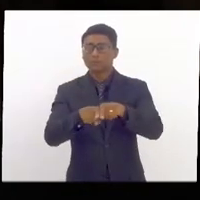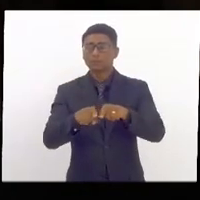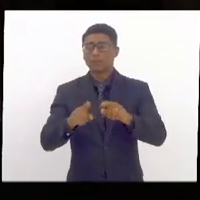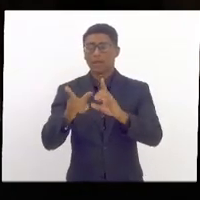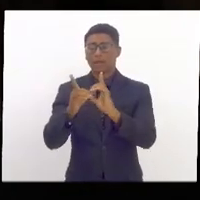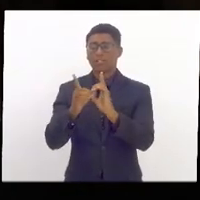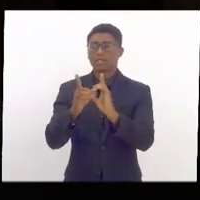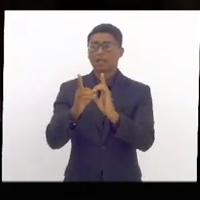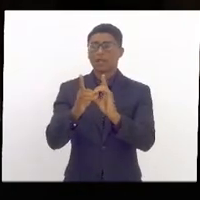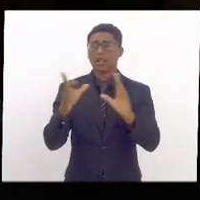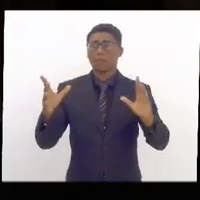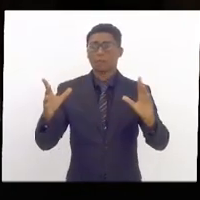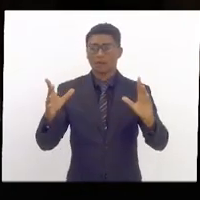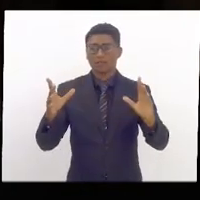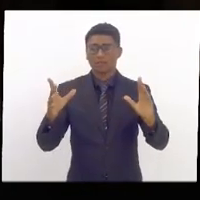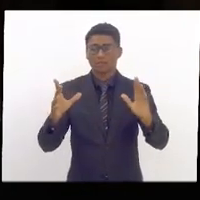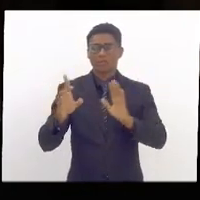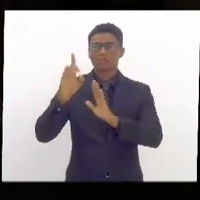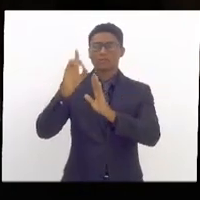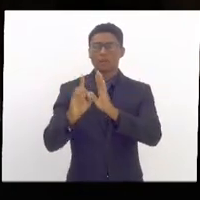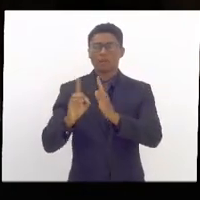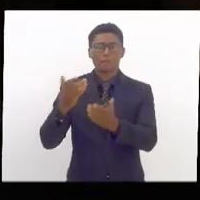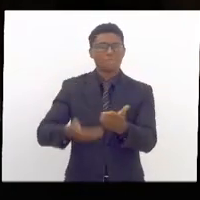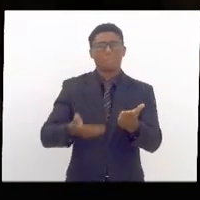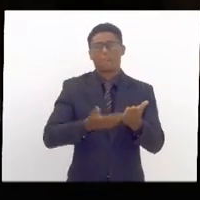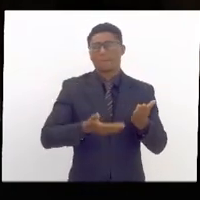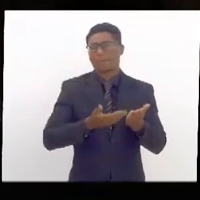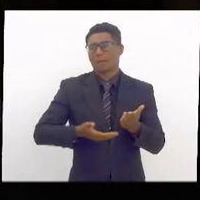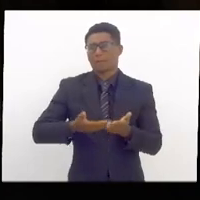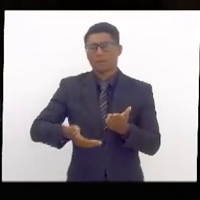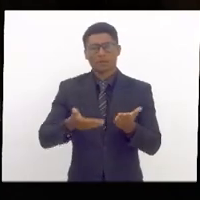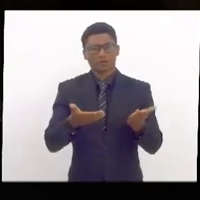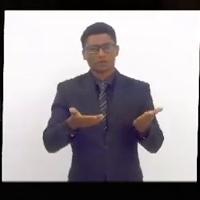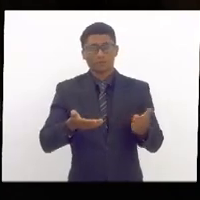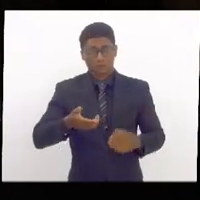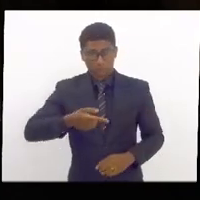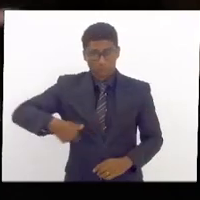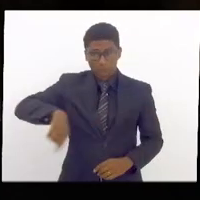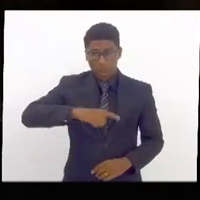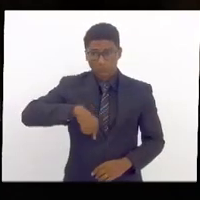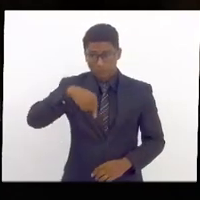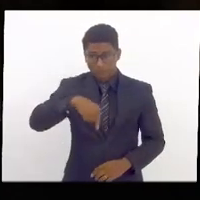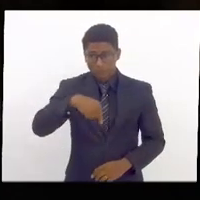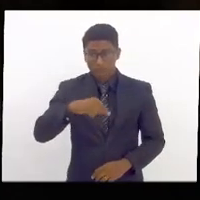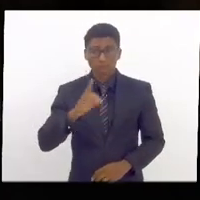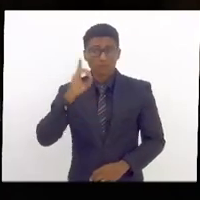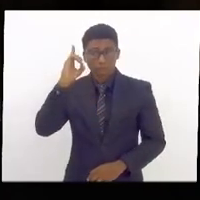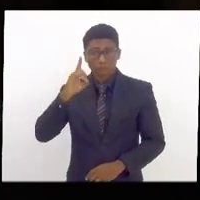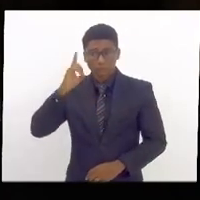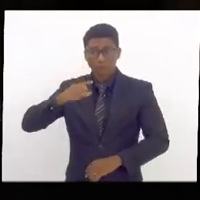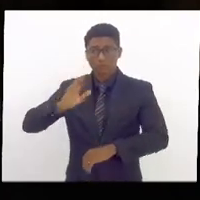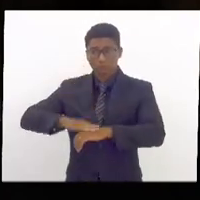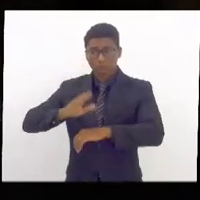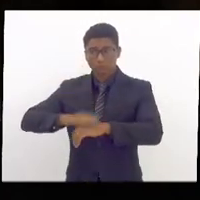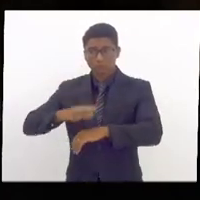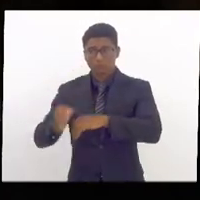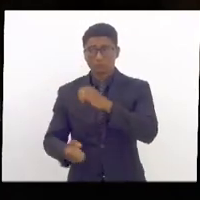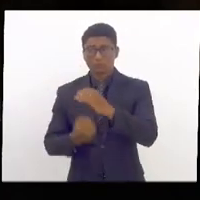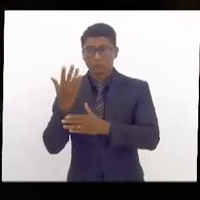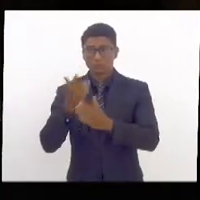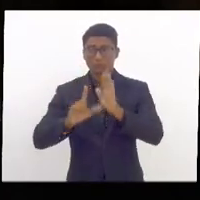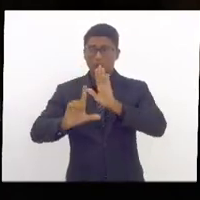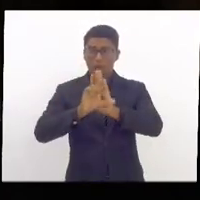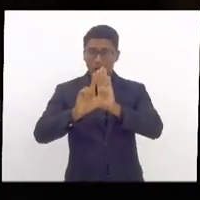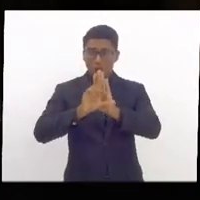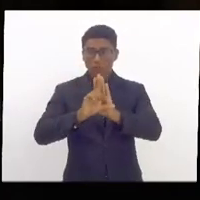Democrático de Direito. Nós aqui somos operadores, inclusive, das leis, né? Nós aqui fazemos leis,